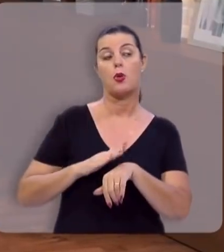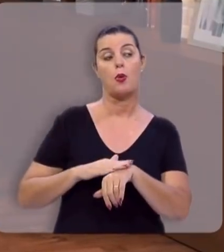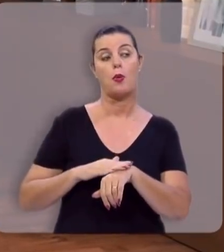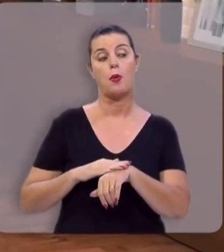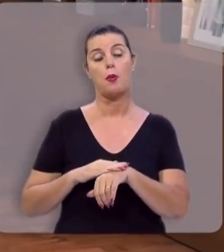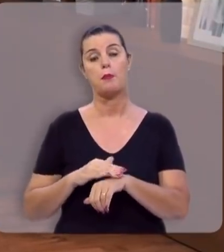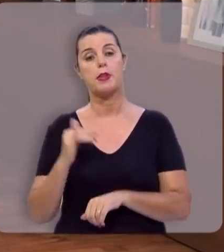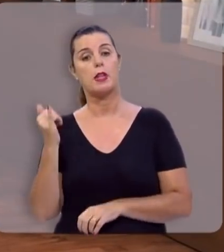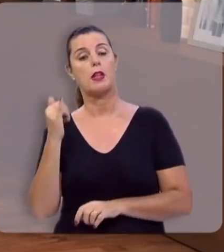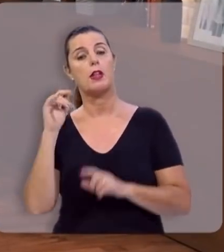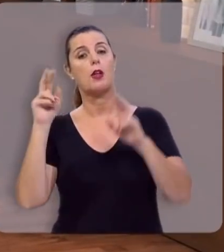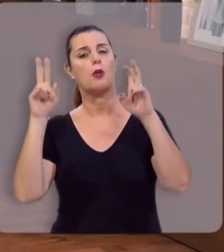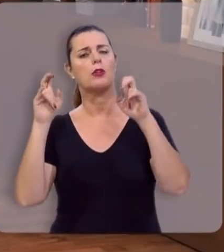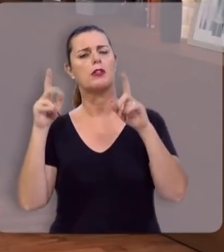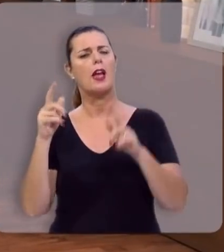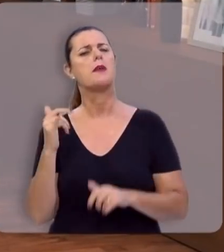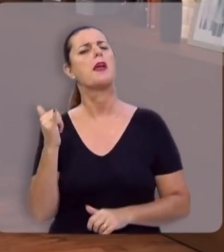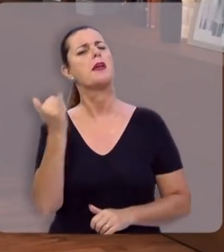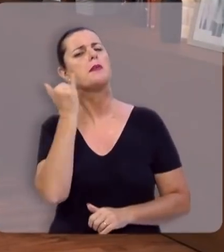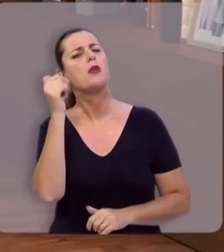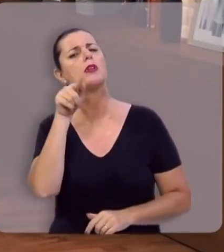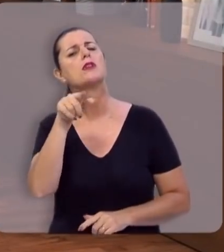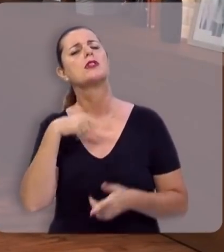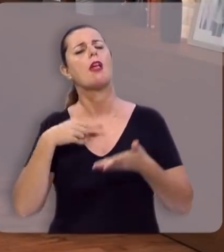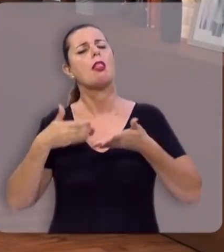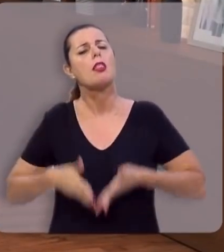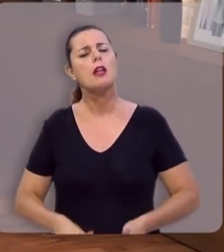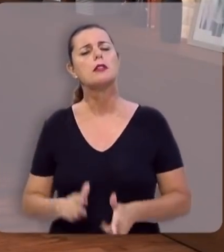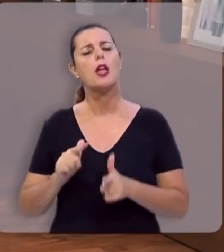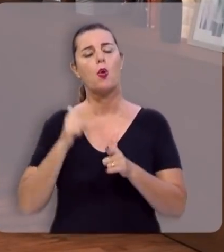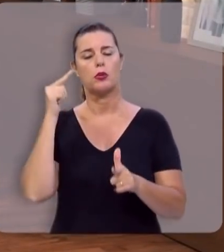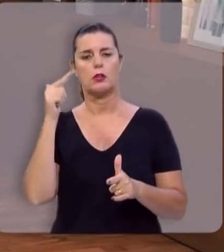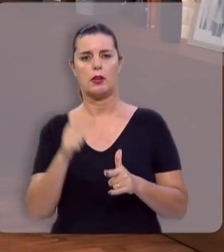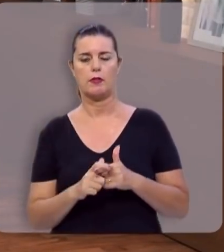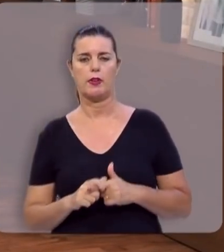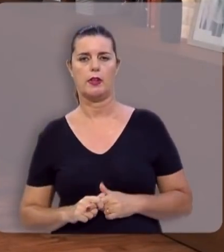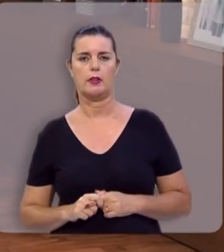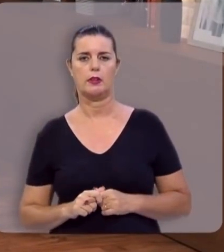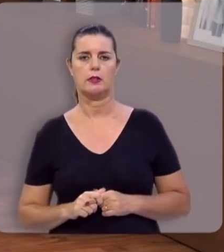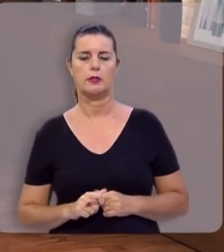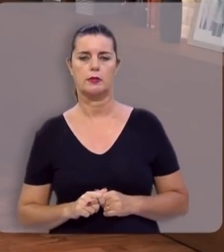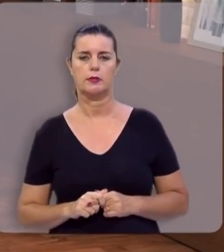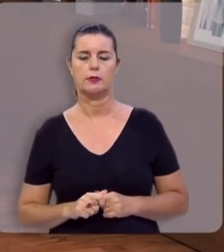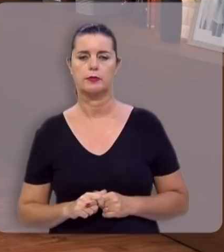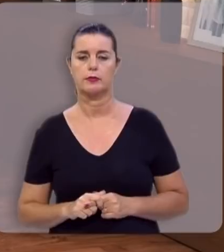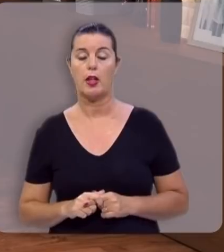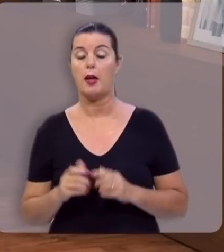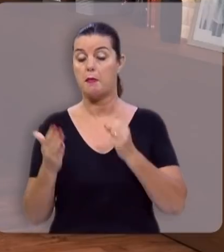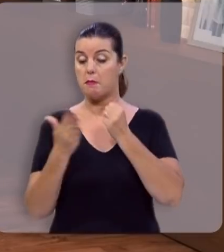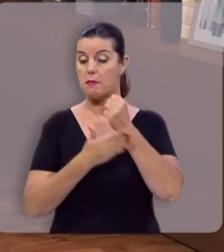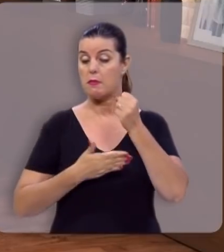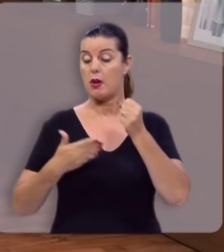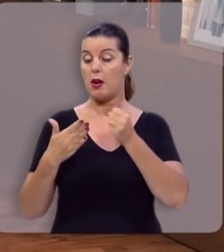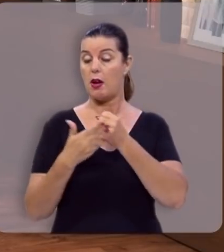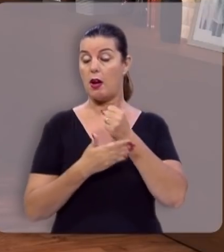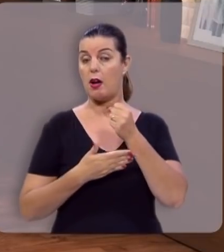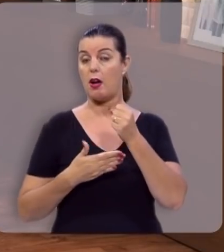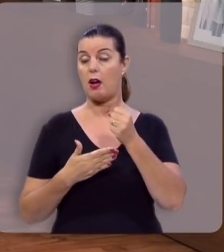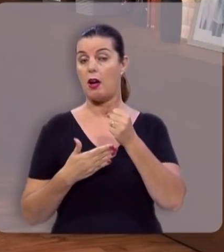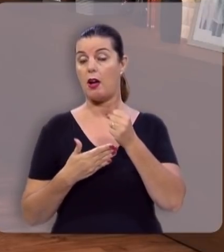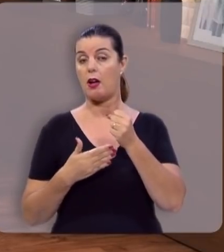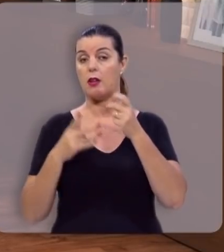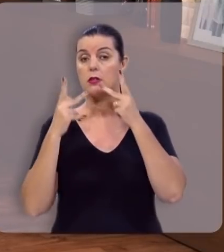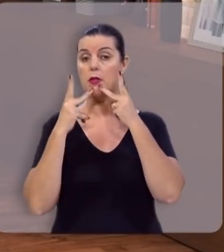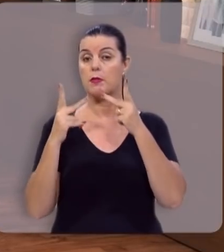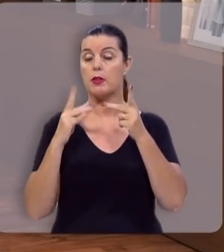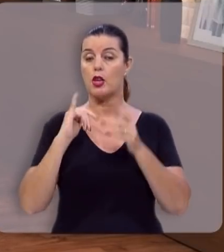tema Importa-vos nascer de novo. Quero basear esta mensagem no Evangelho de Cristo,